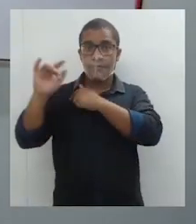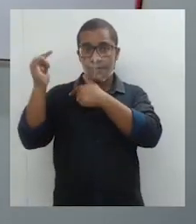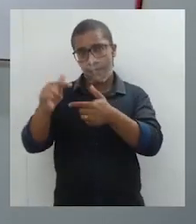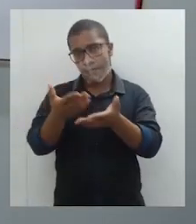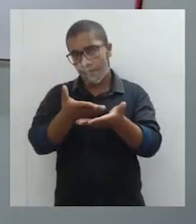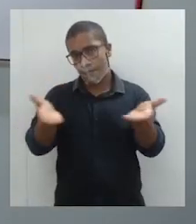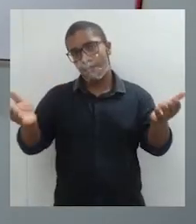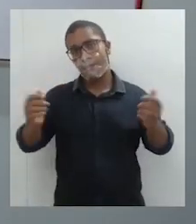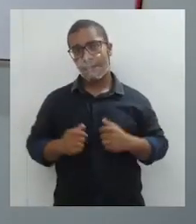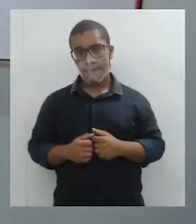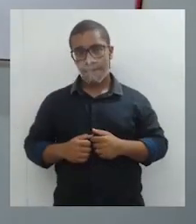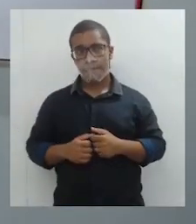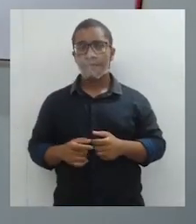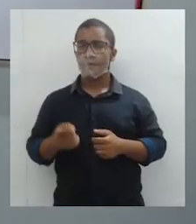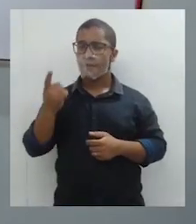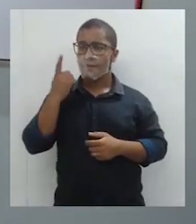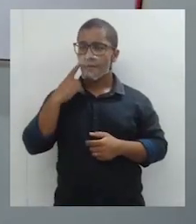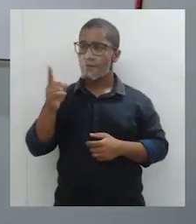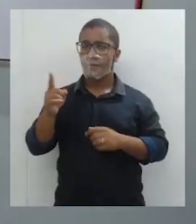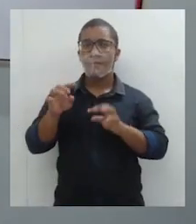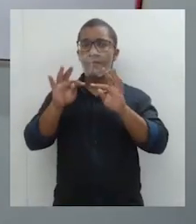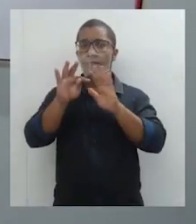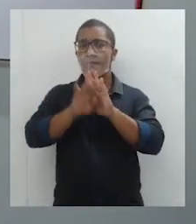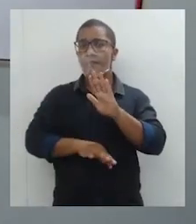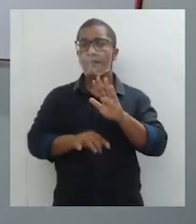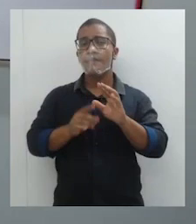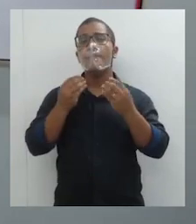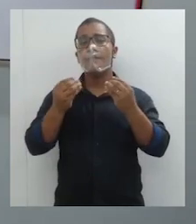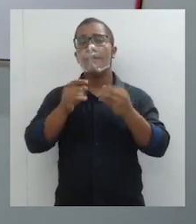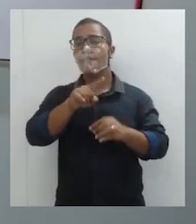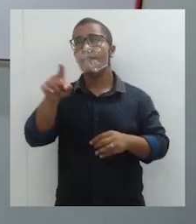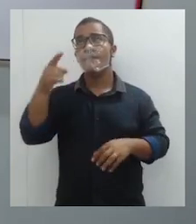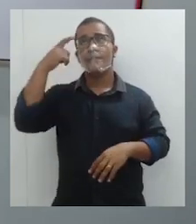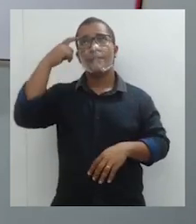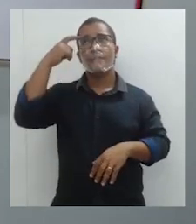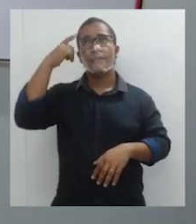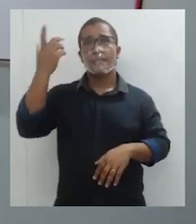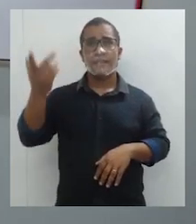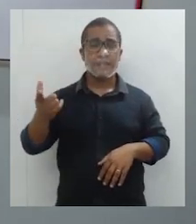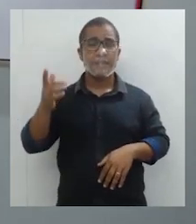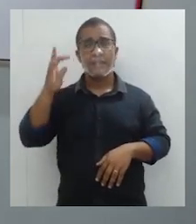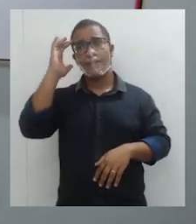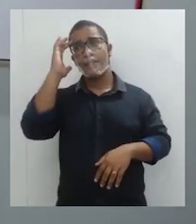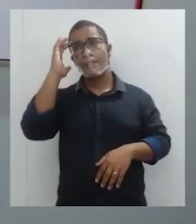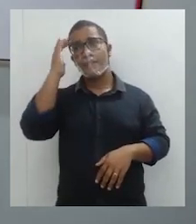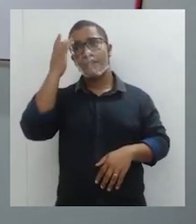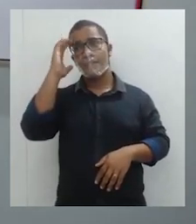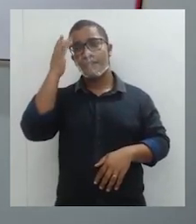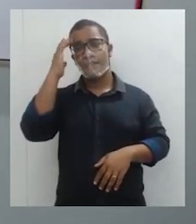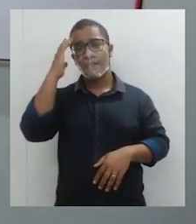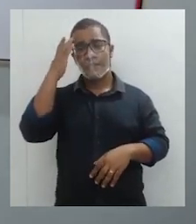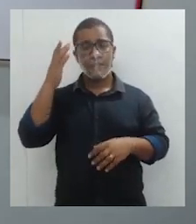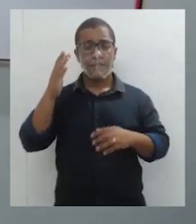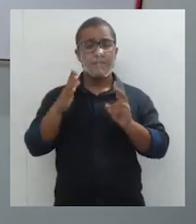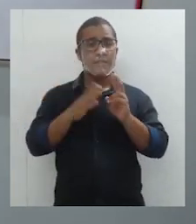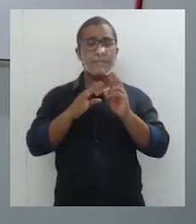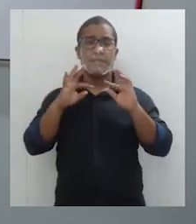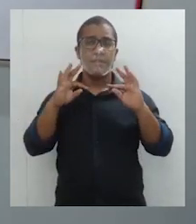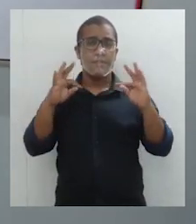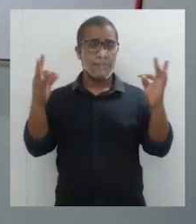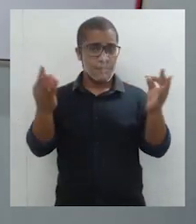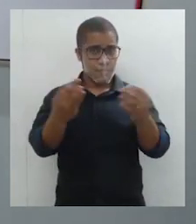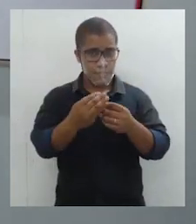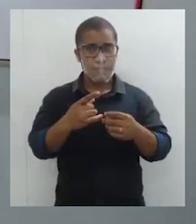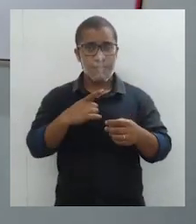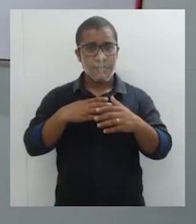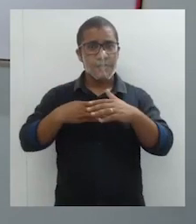trouxe esse peixe para que você estudante não caia naquele erro de achar que todo todo Índio